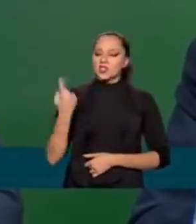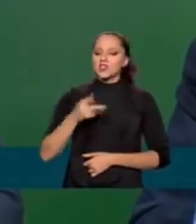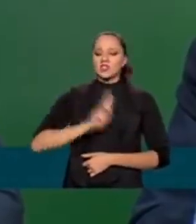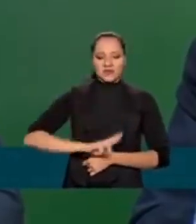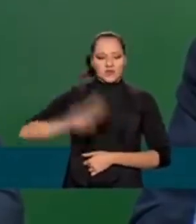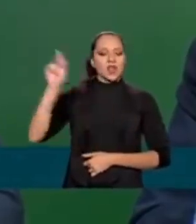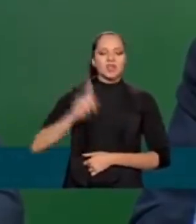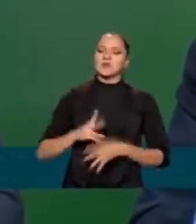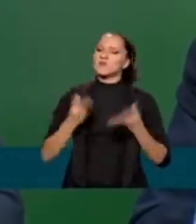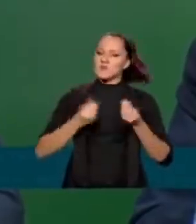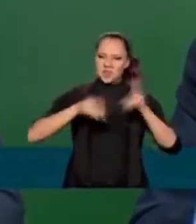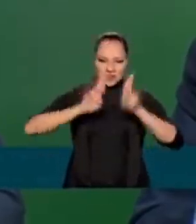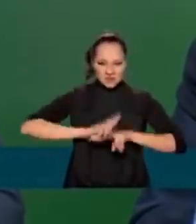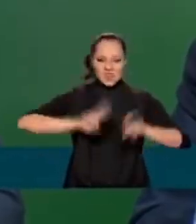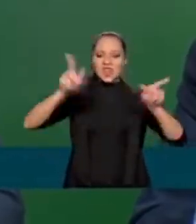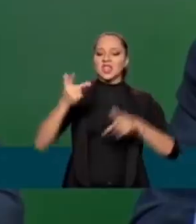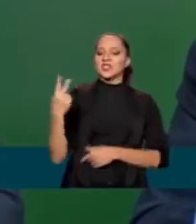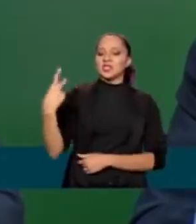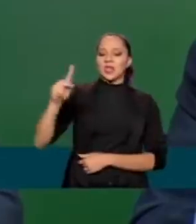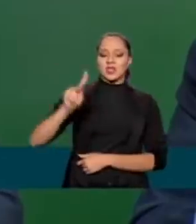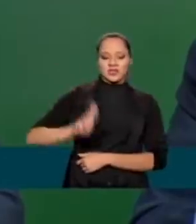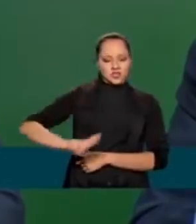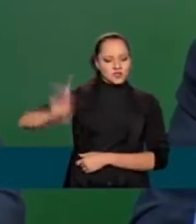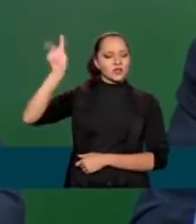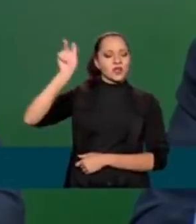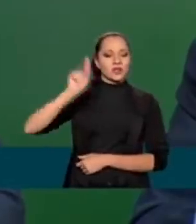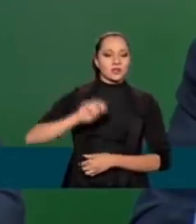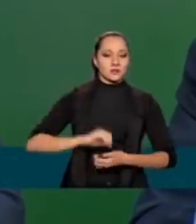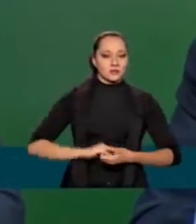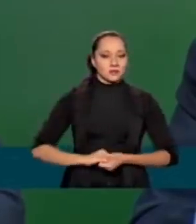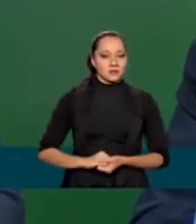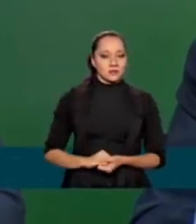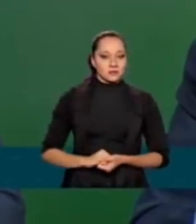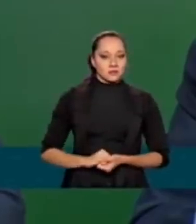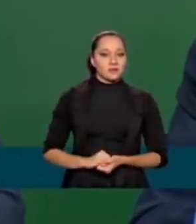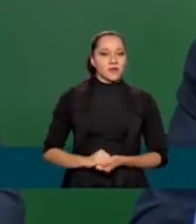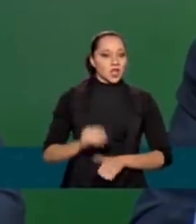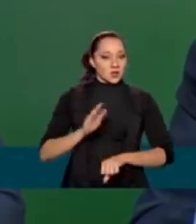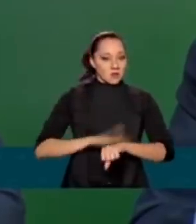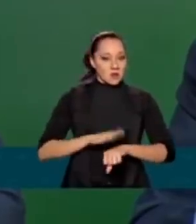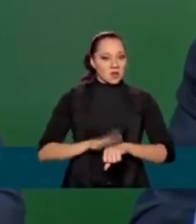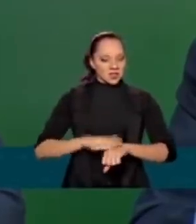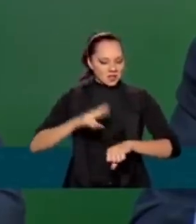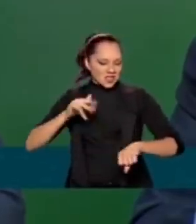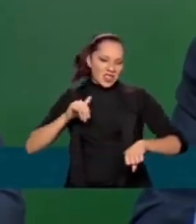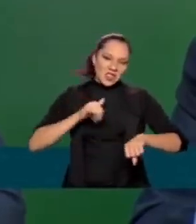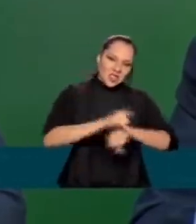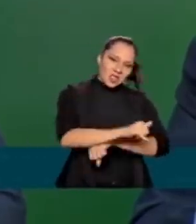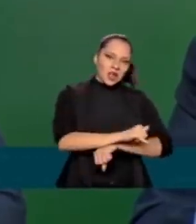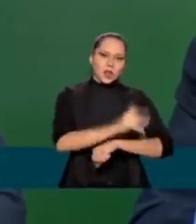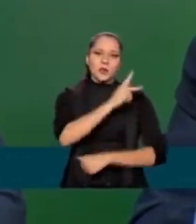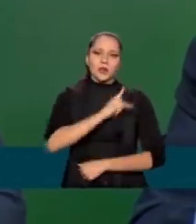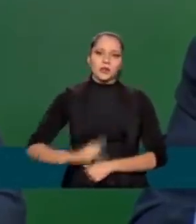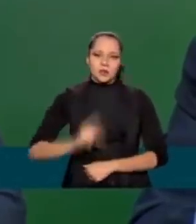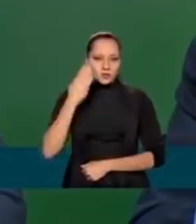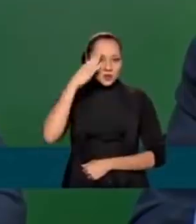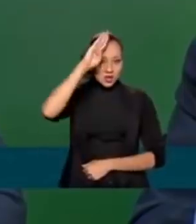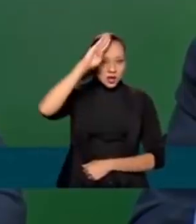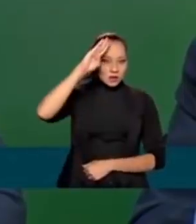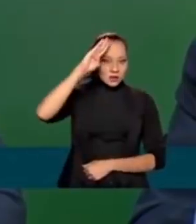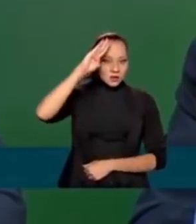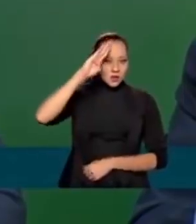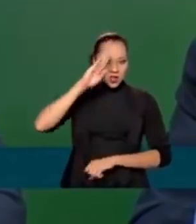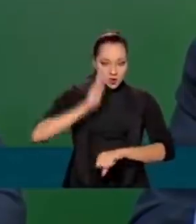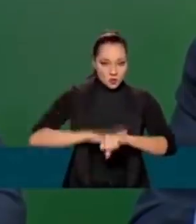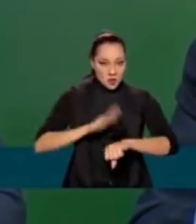Somos muito diferentes deles. E no momento que o senhor trai o presidente Jair Bolsonaro,